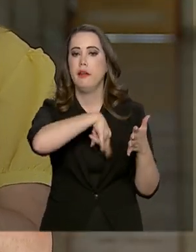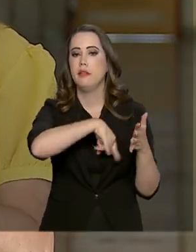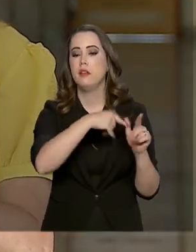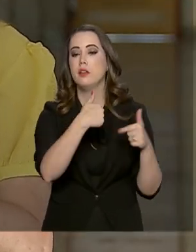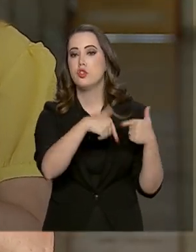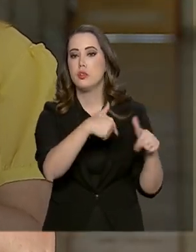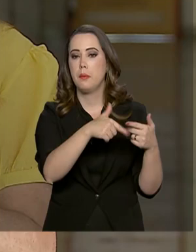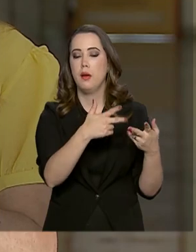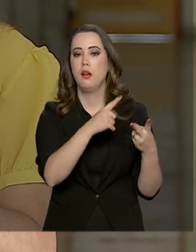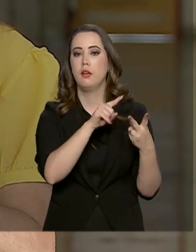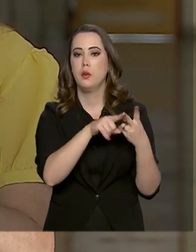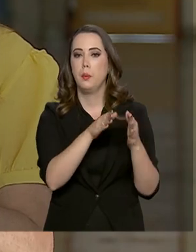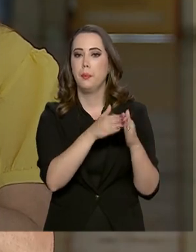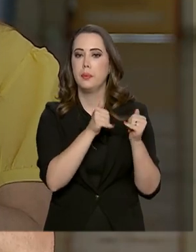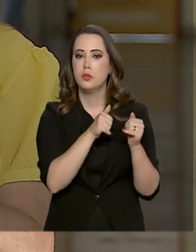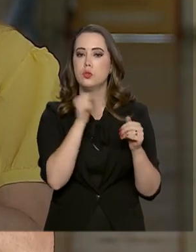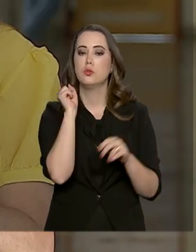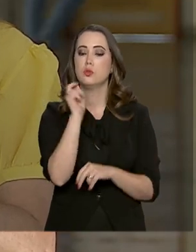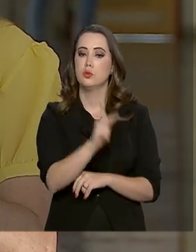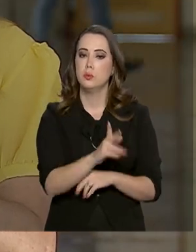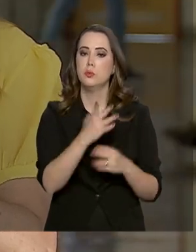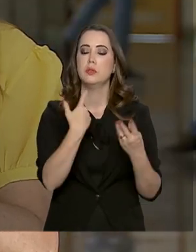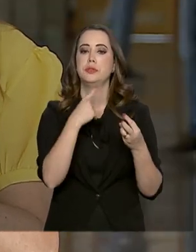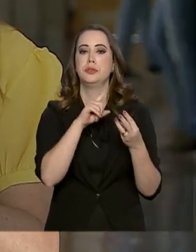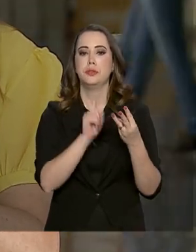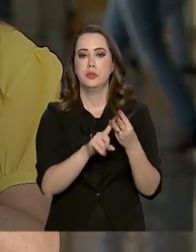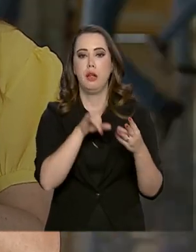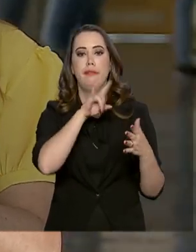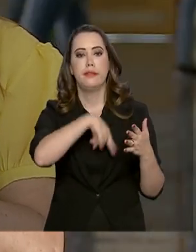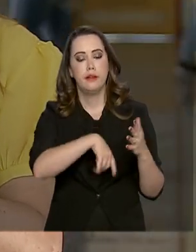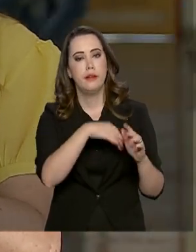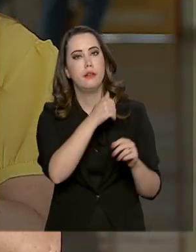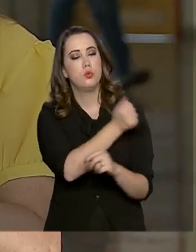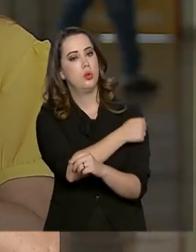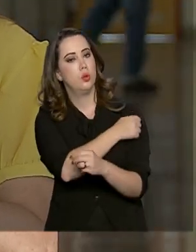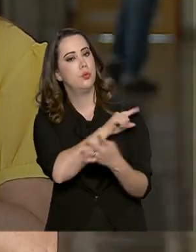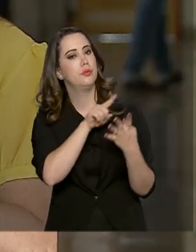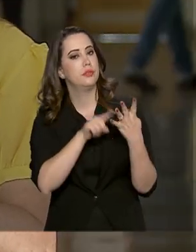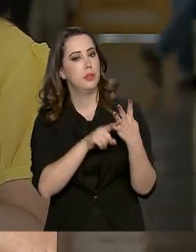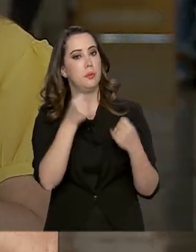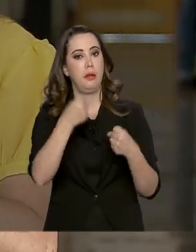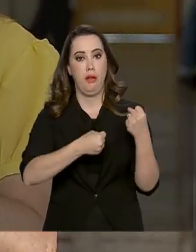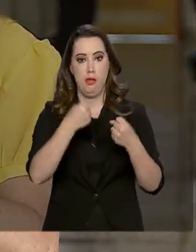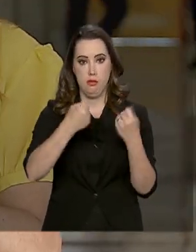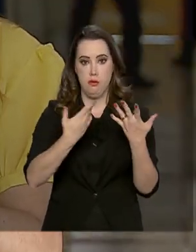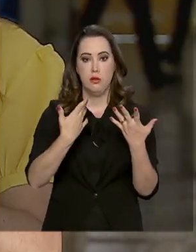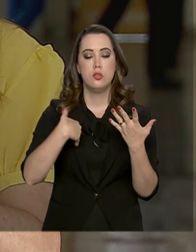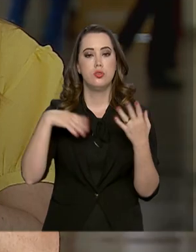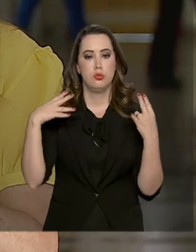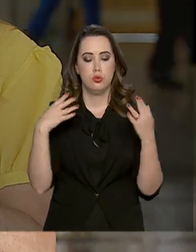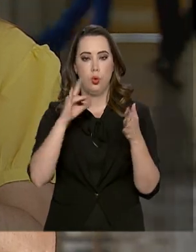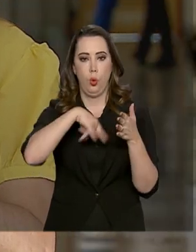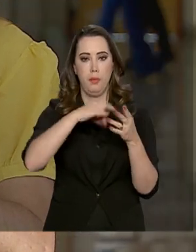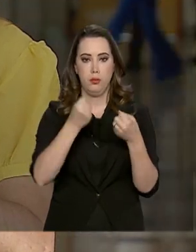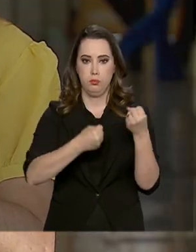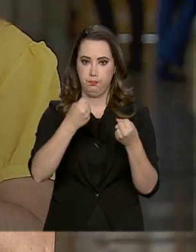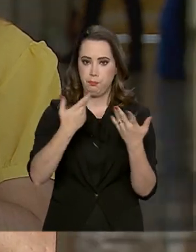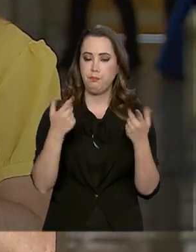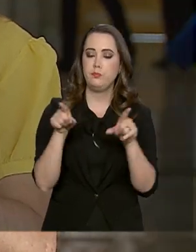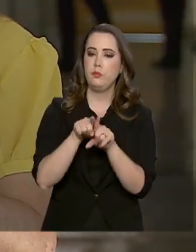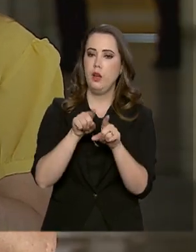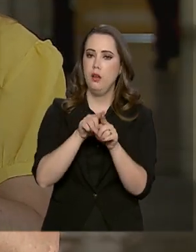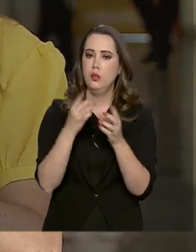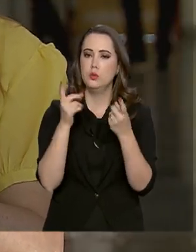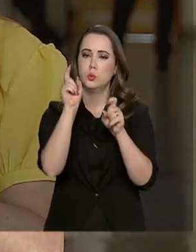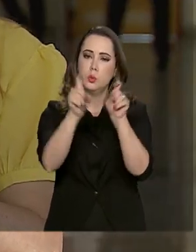trabalho a solicitação de aposentadoria carteira de estudante e carteiras de trânsito a digitalização desses serviços